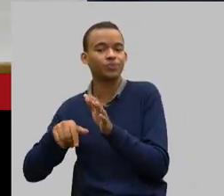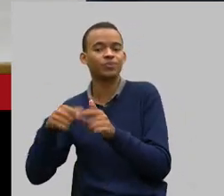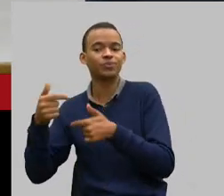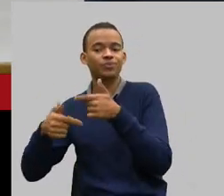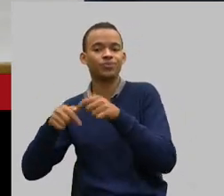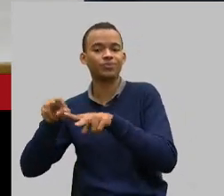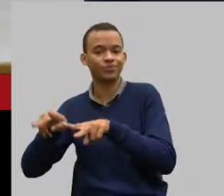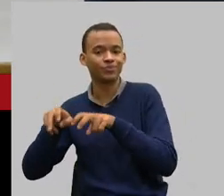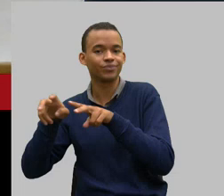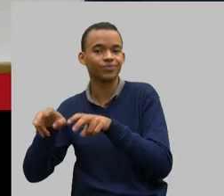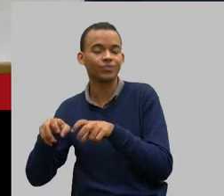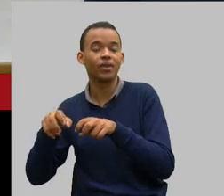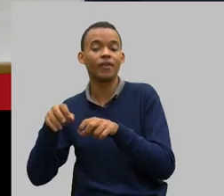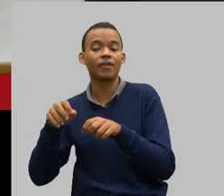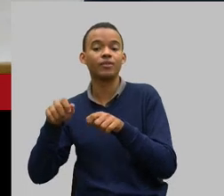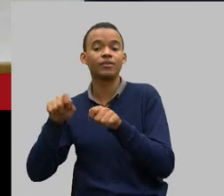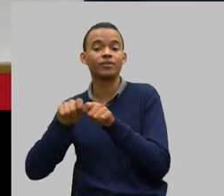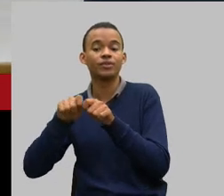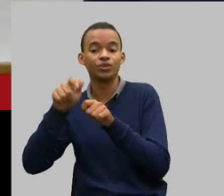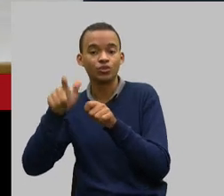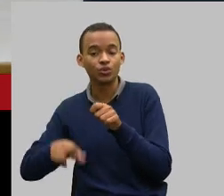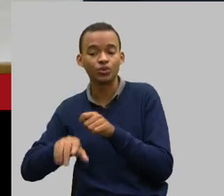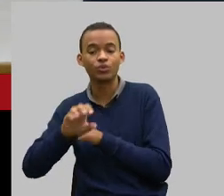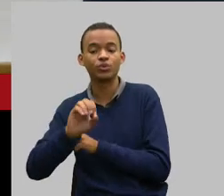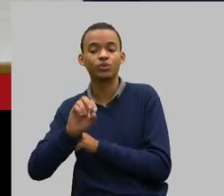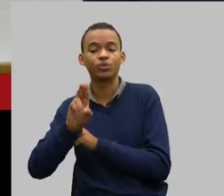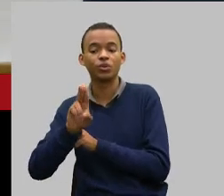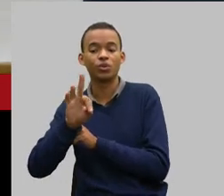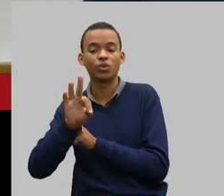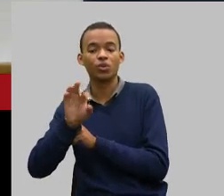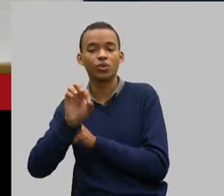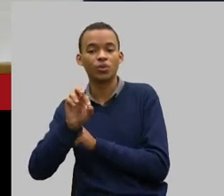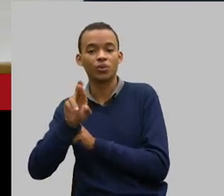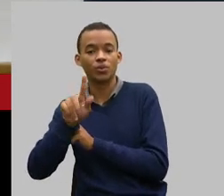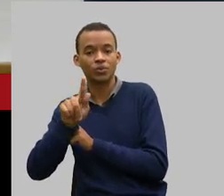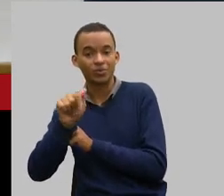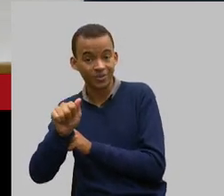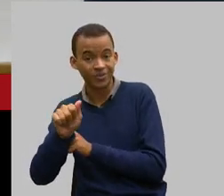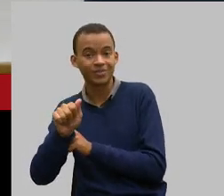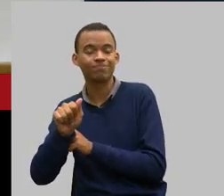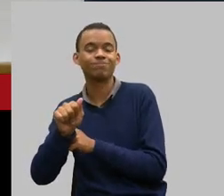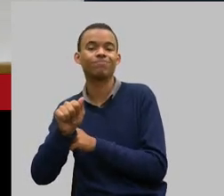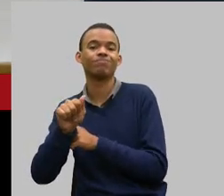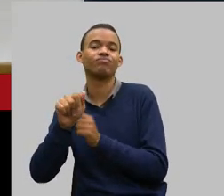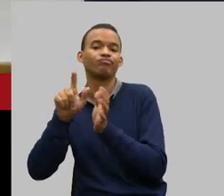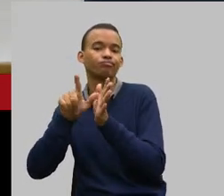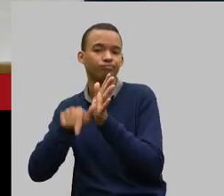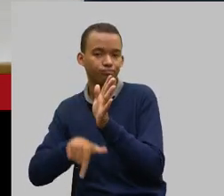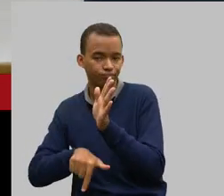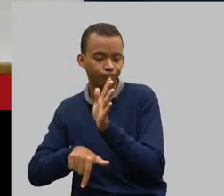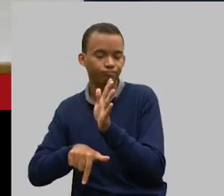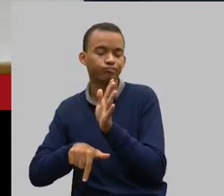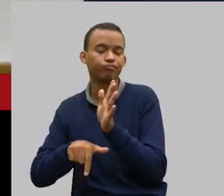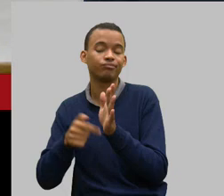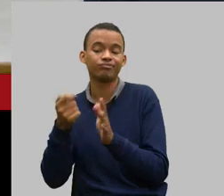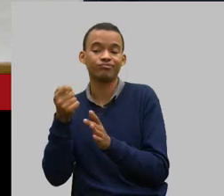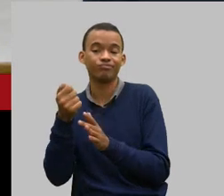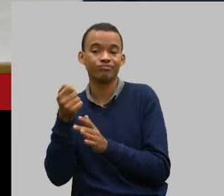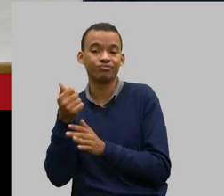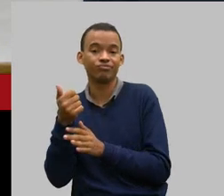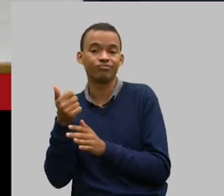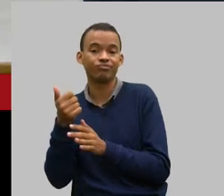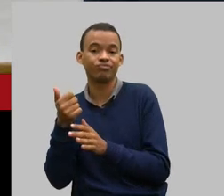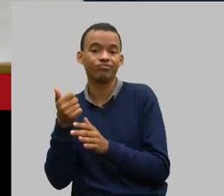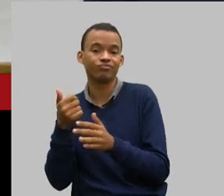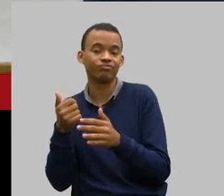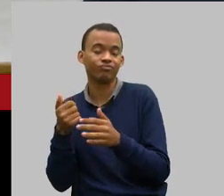outorga e a outorga está vencendo e se você visitar e eu te convido para visitar talvez a maior